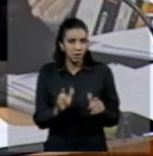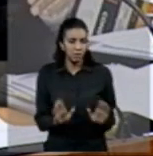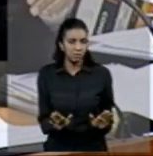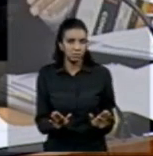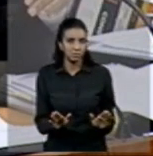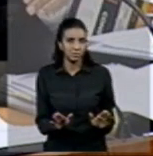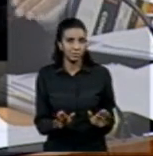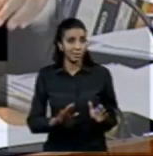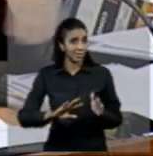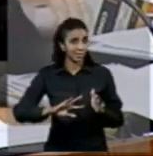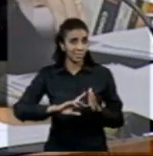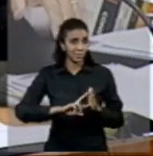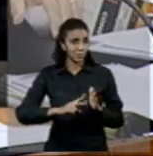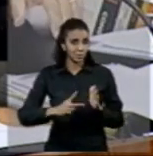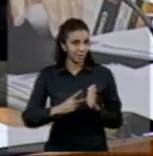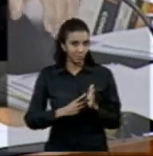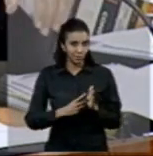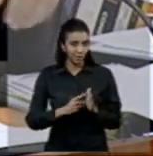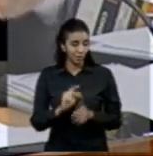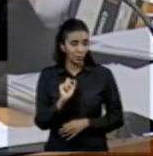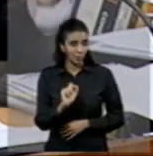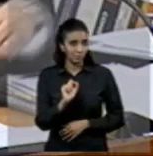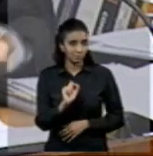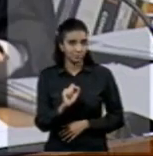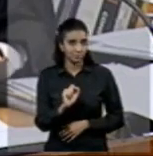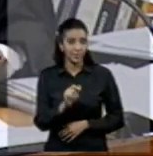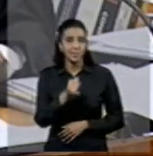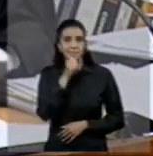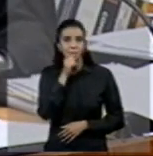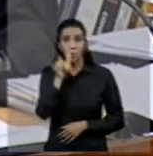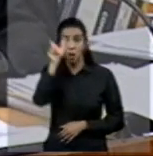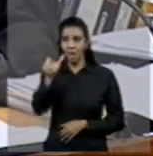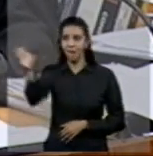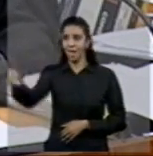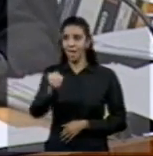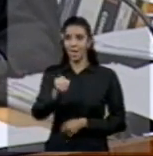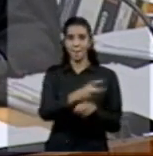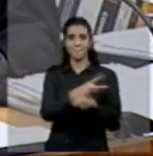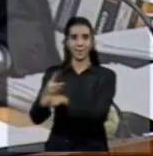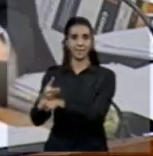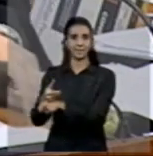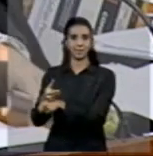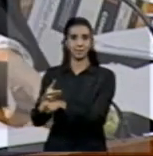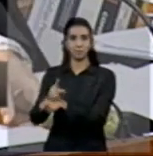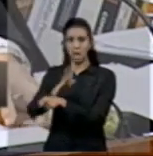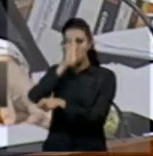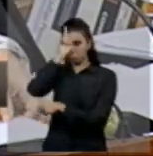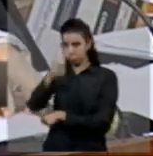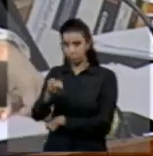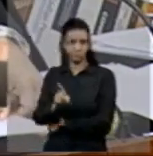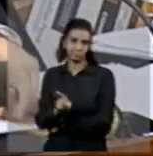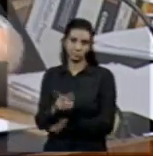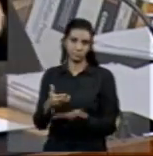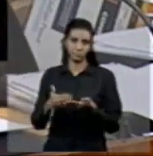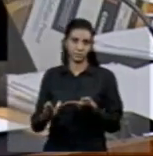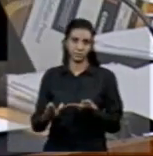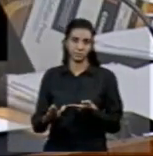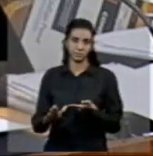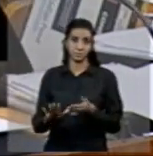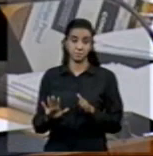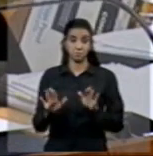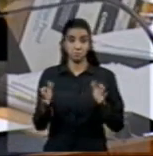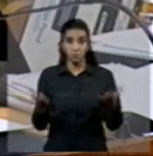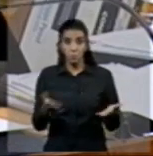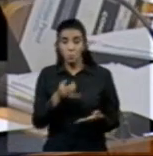não significa de forma alguma um empréstimo ilícito de mão de obra. Basta para isso